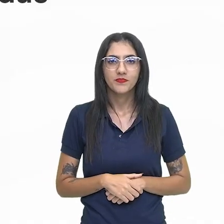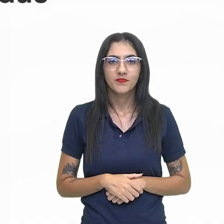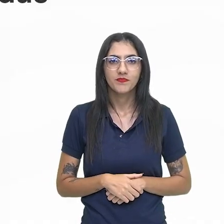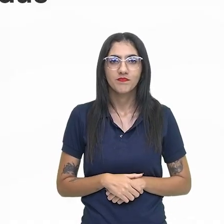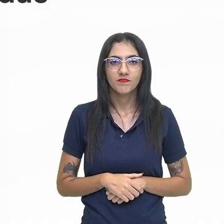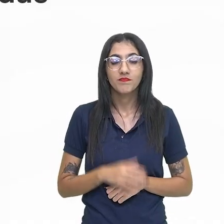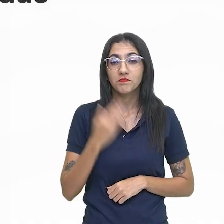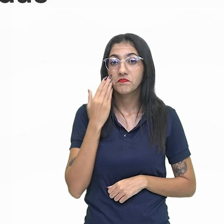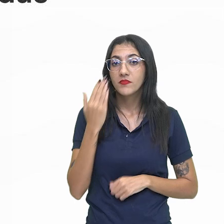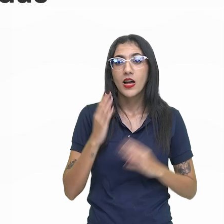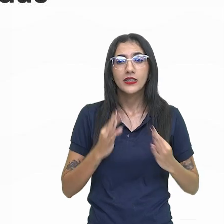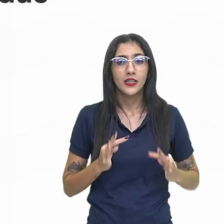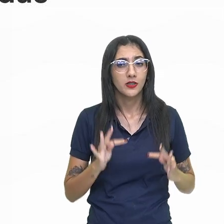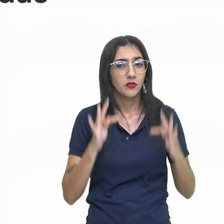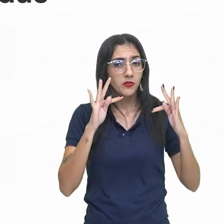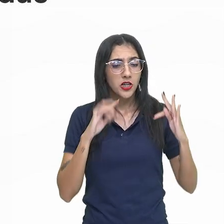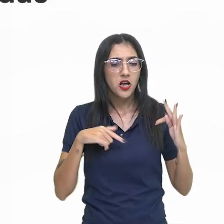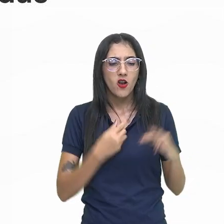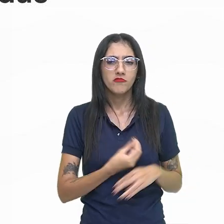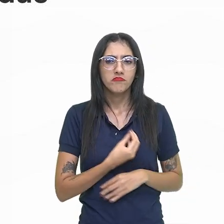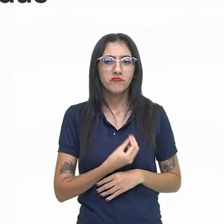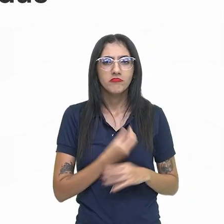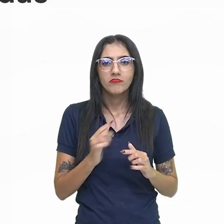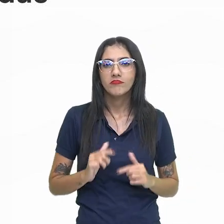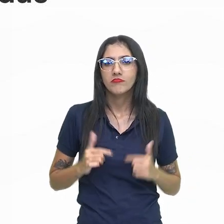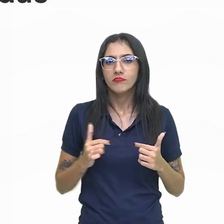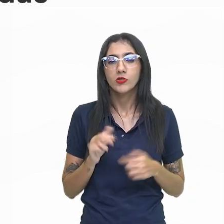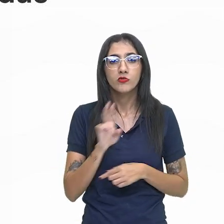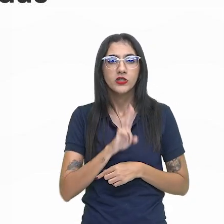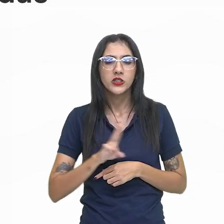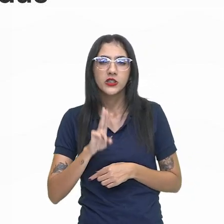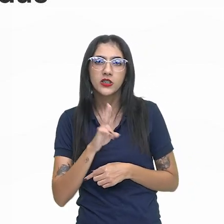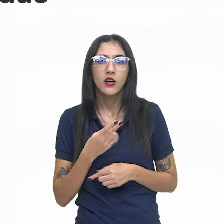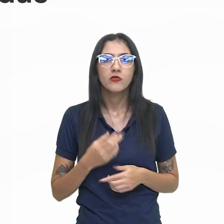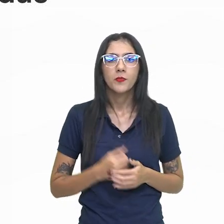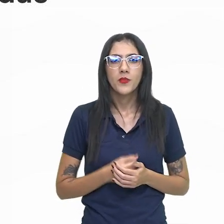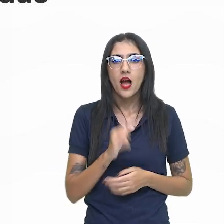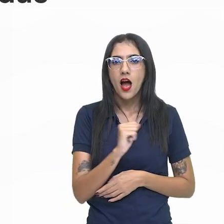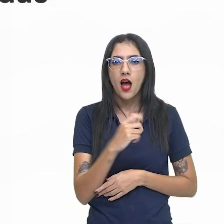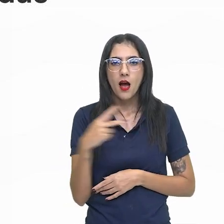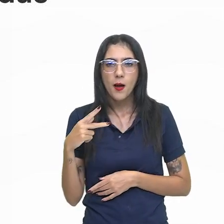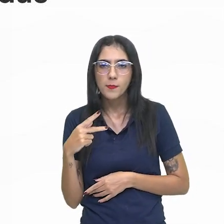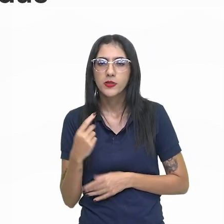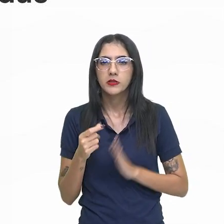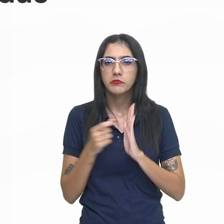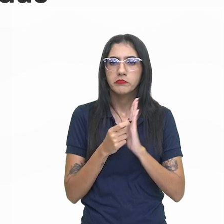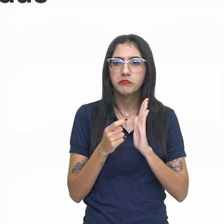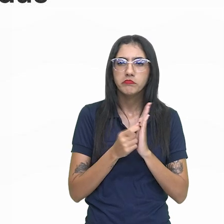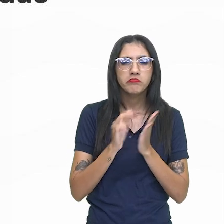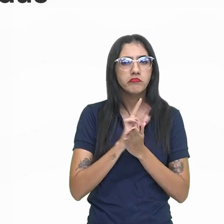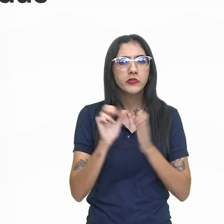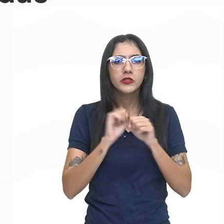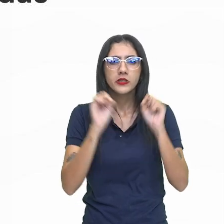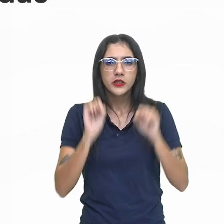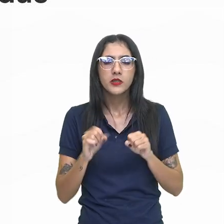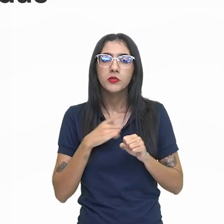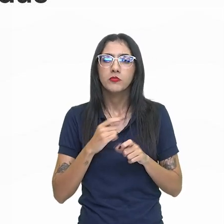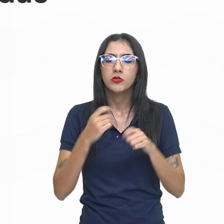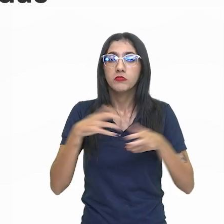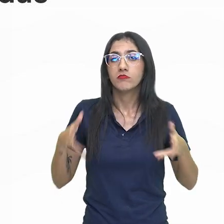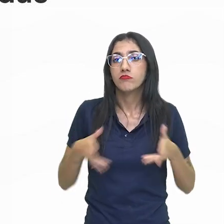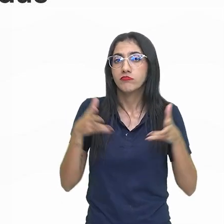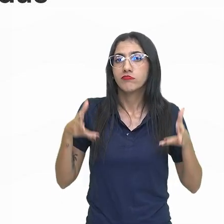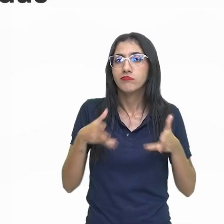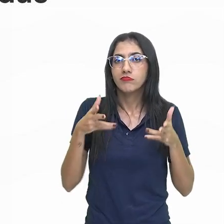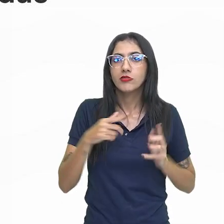e a vida ativa, né? Através de dispositivos, aplicativos e sistemas que são projetados para promover um estilo de